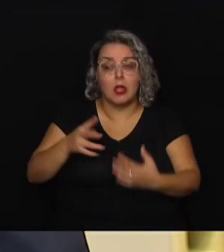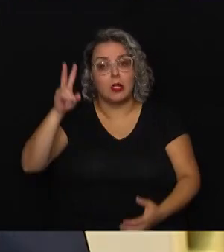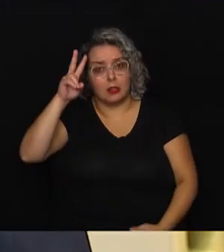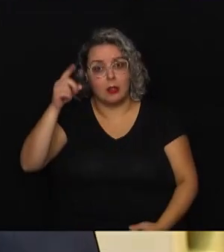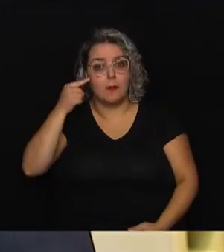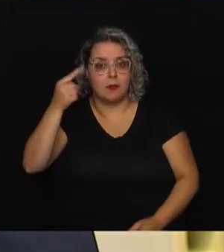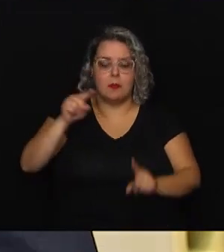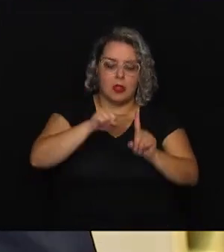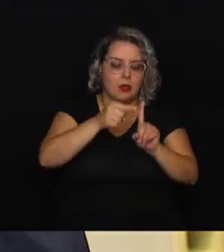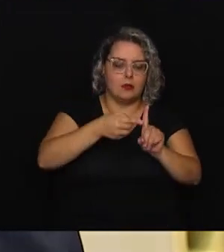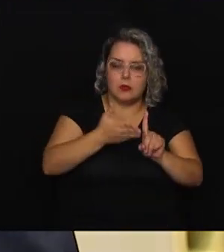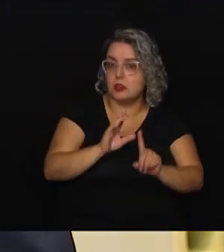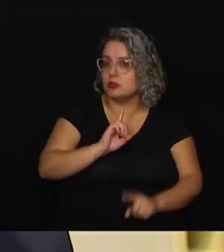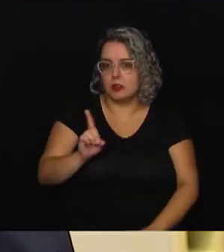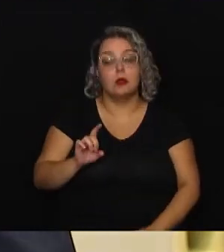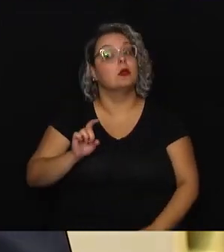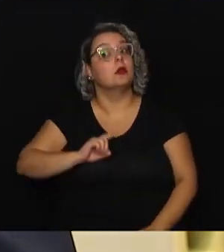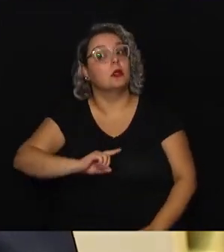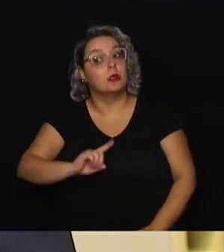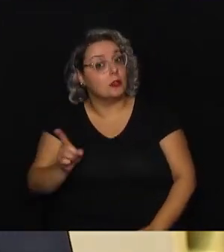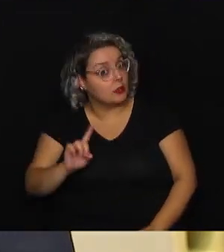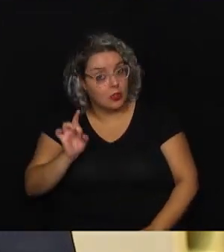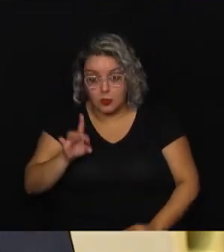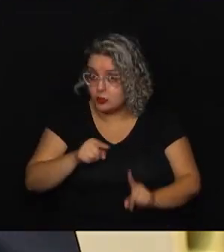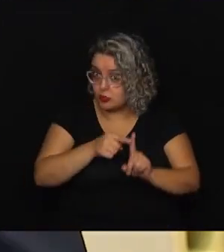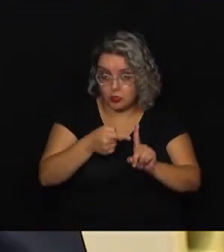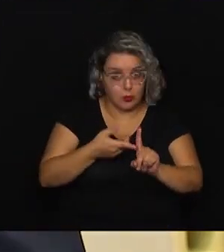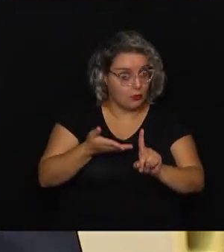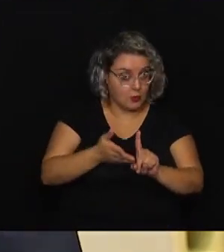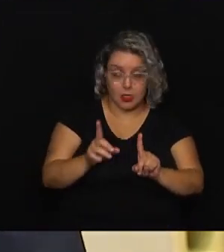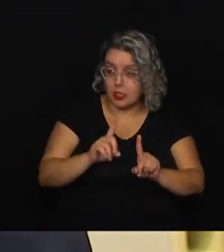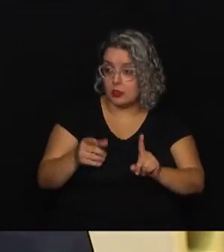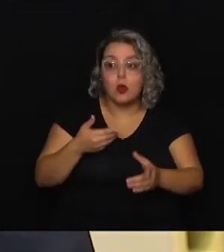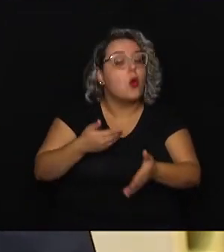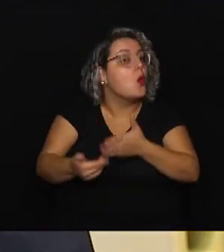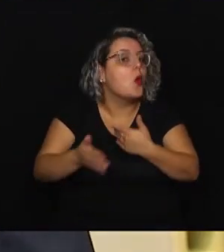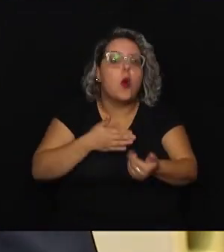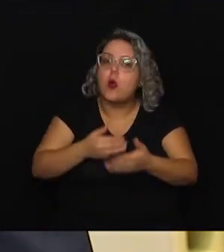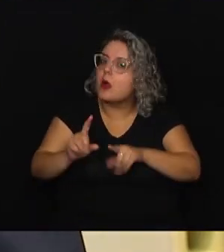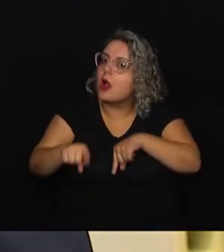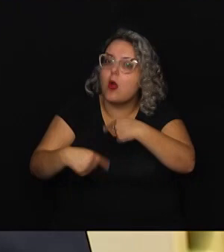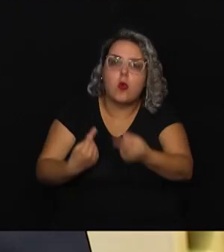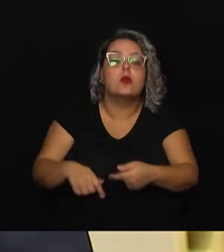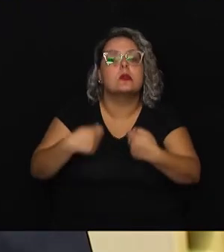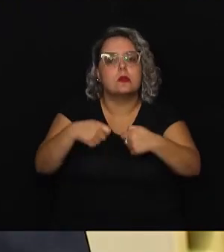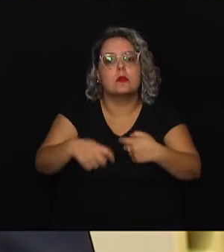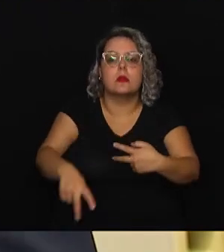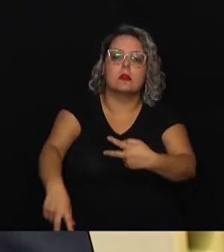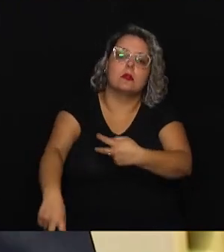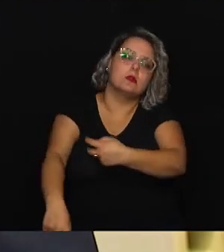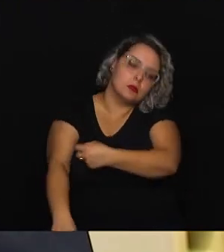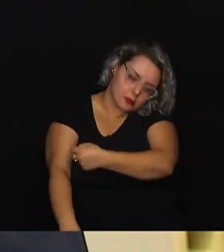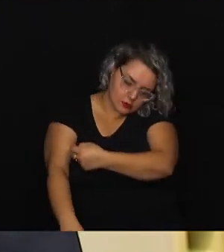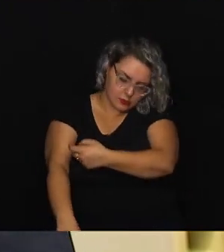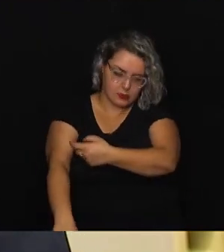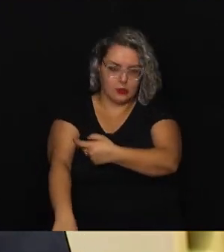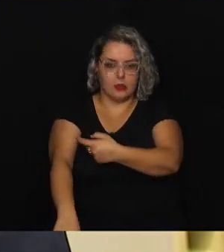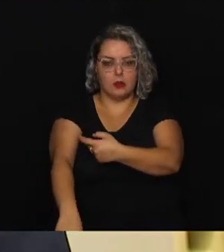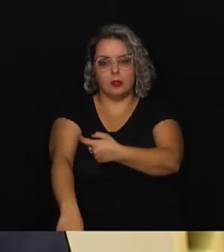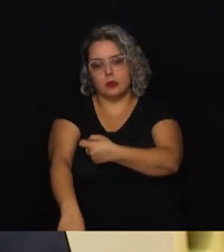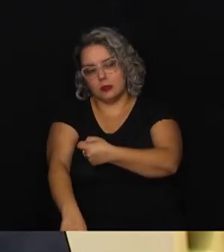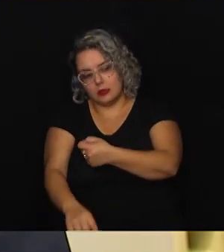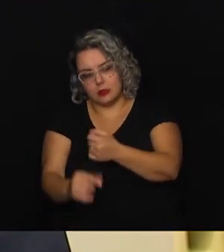parto. E não é só a questão do parto, é o parto e qualquer outro procedimento que use de um sedativo, de uma